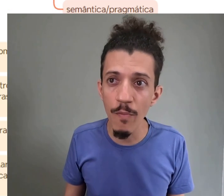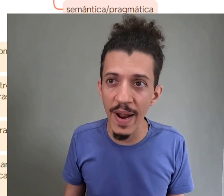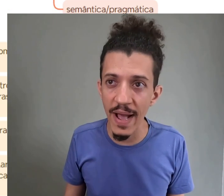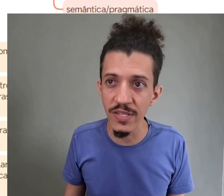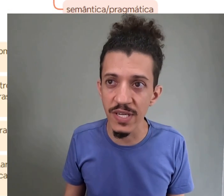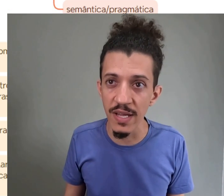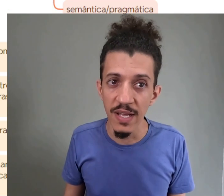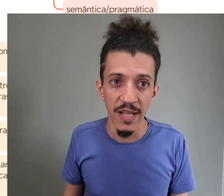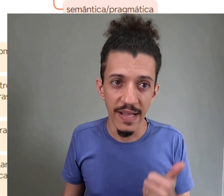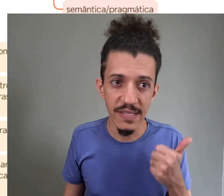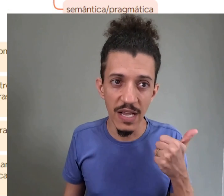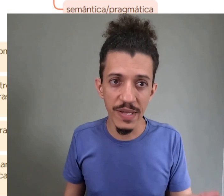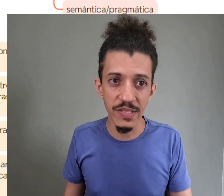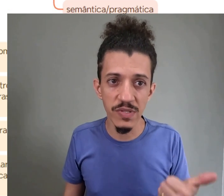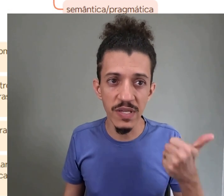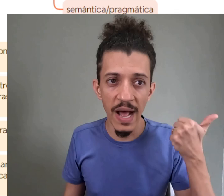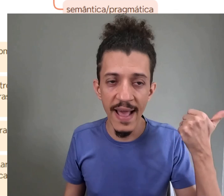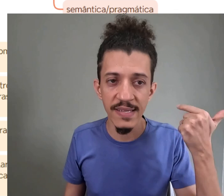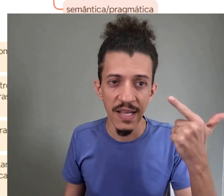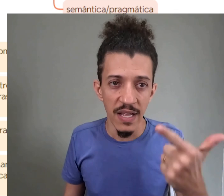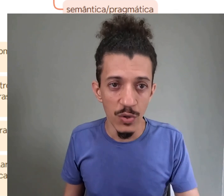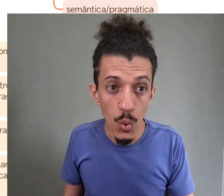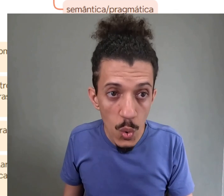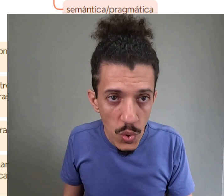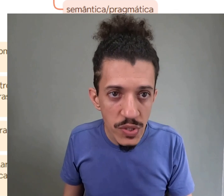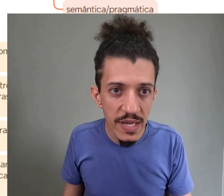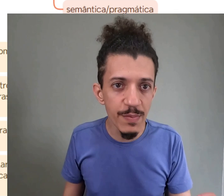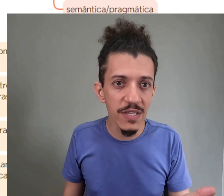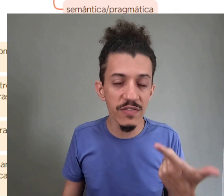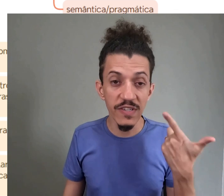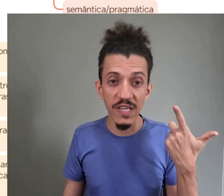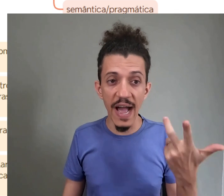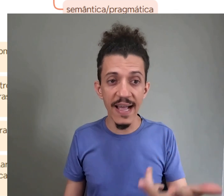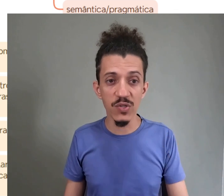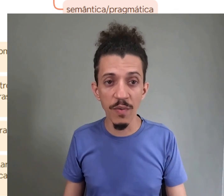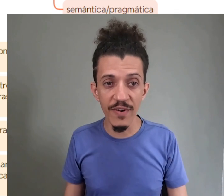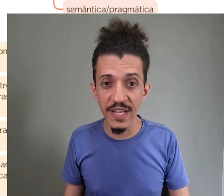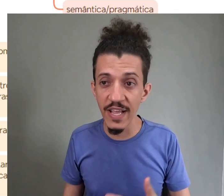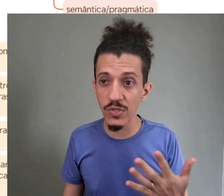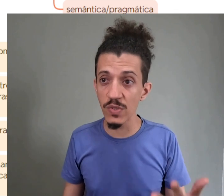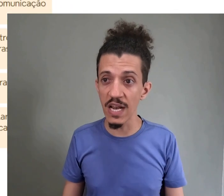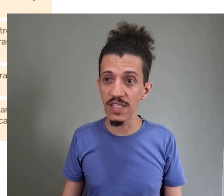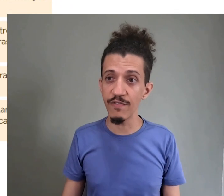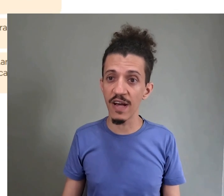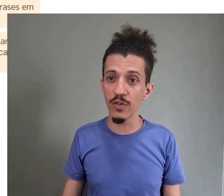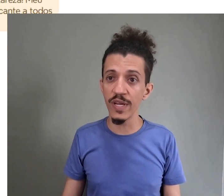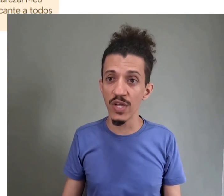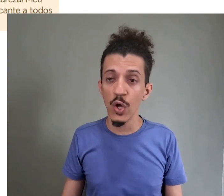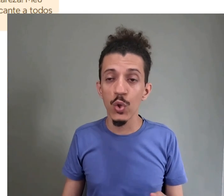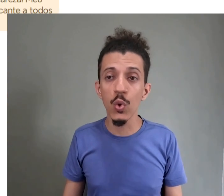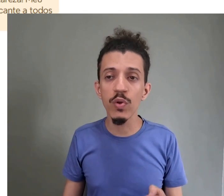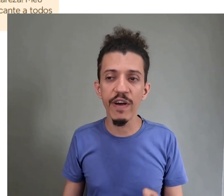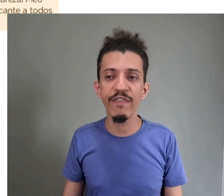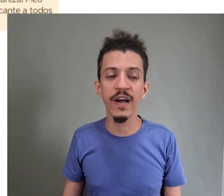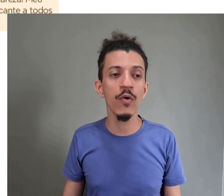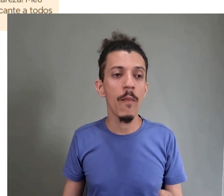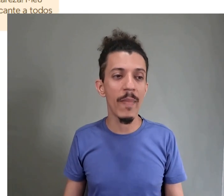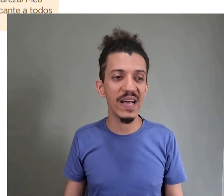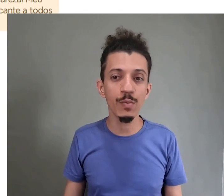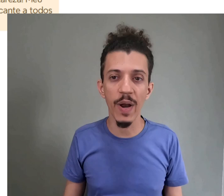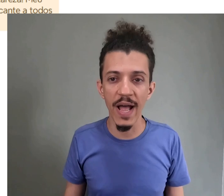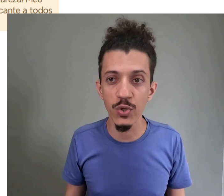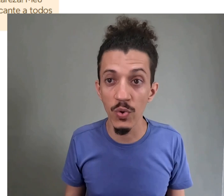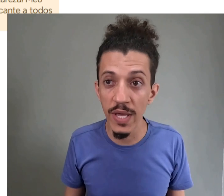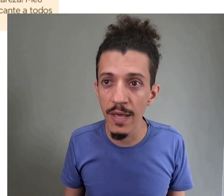aplicação prática da sequência dos sinais, do uso das expressões sociais, como fazer isso, os classificadores, tudo vai ficando